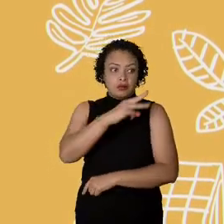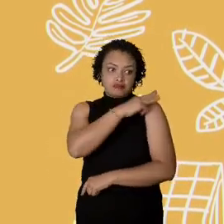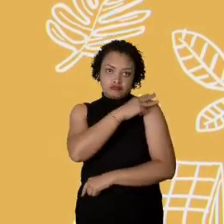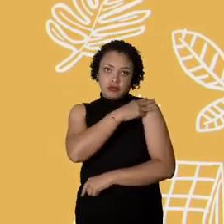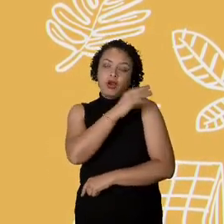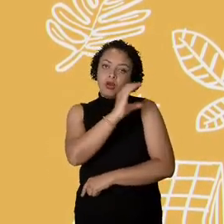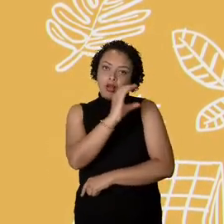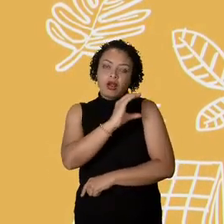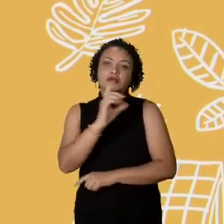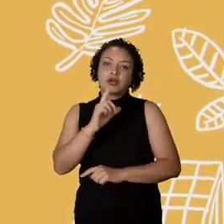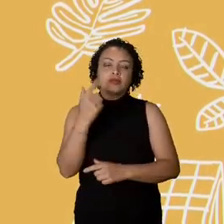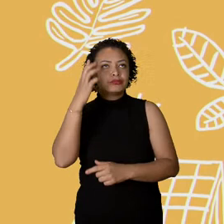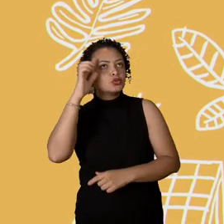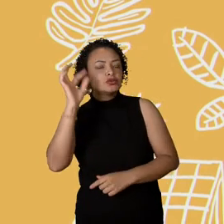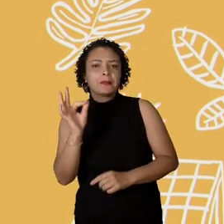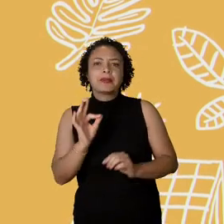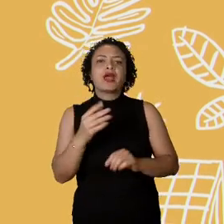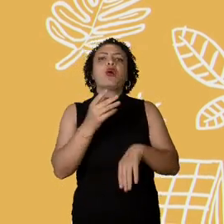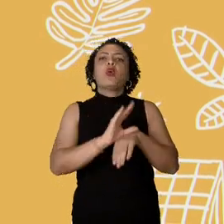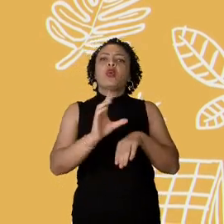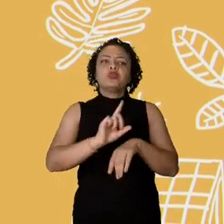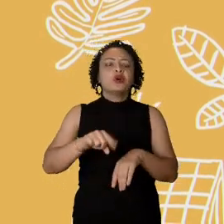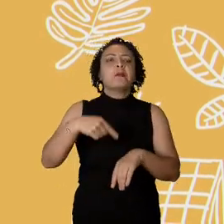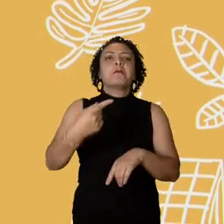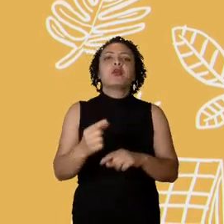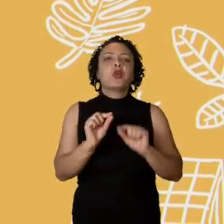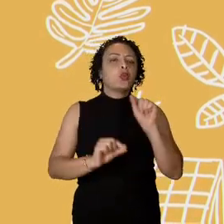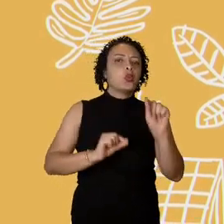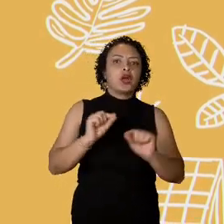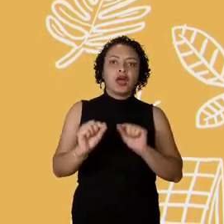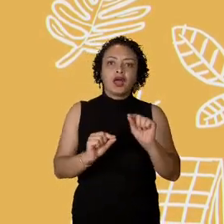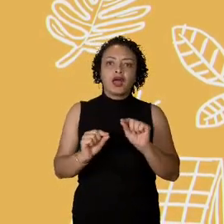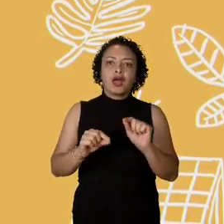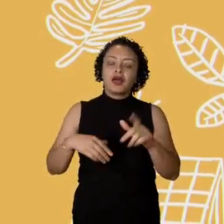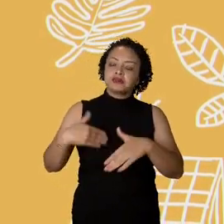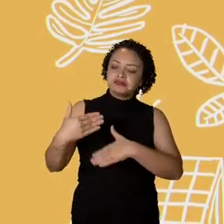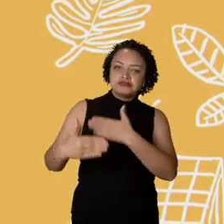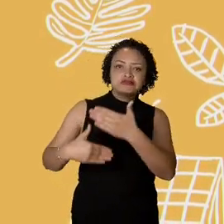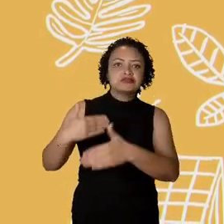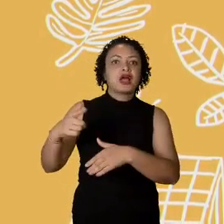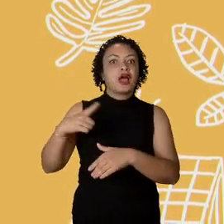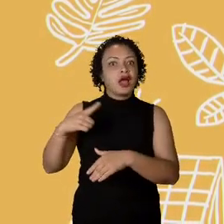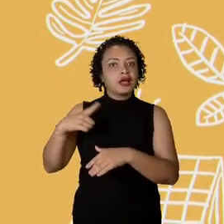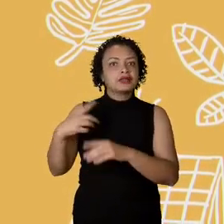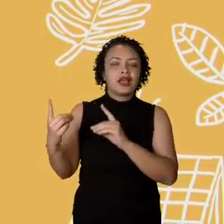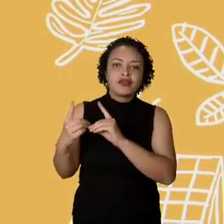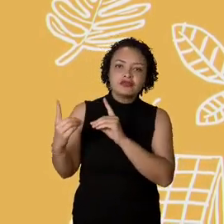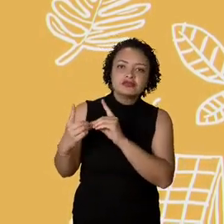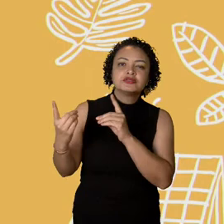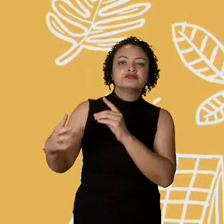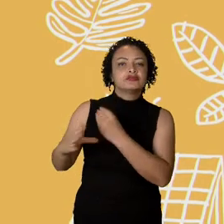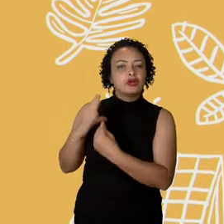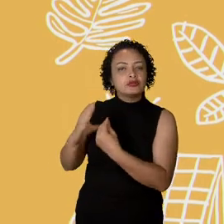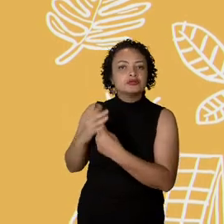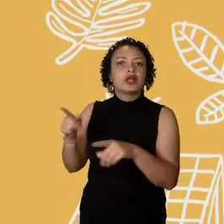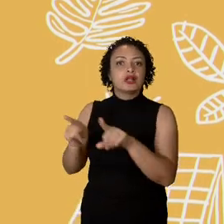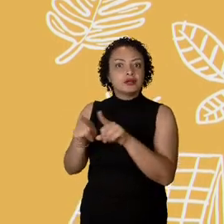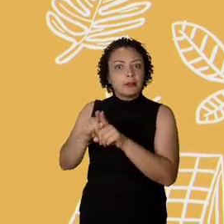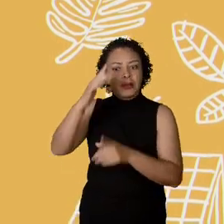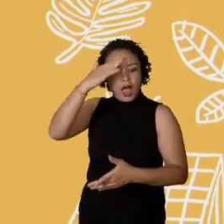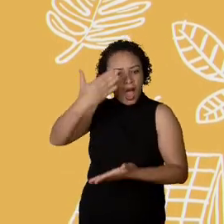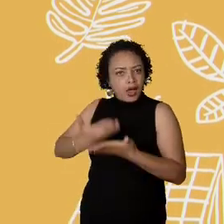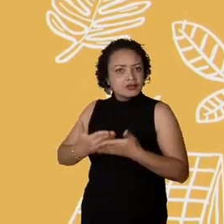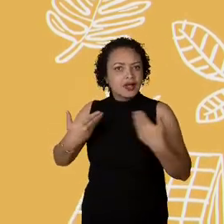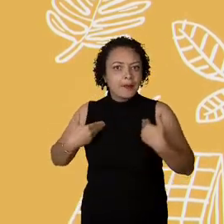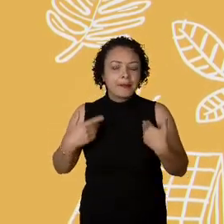não tinha certeza do que eu queria cursar logo após o término. E conforme fomos tendo mentoria, o apoio do prêmio de acreditar em você mesmo e acreditar na